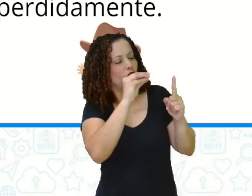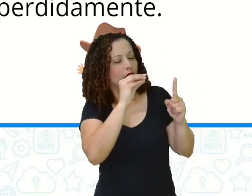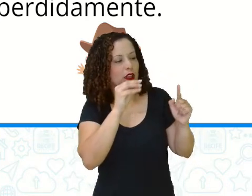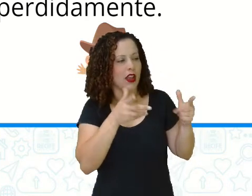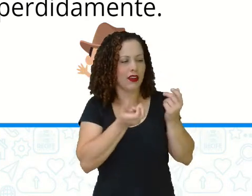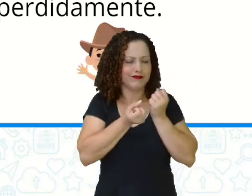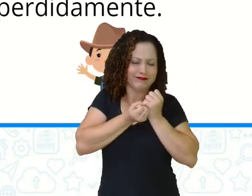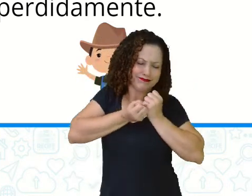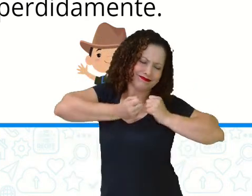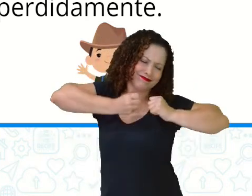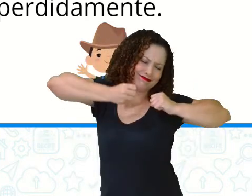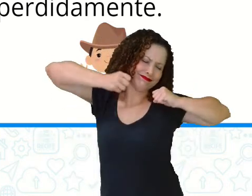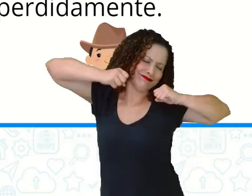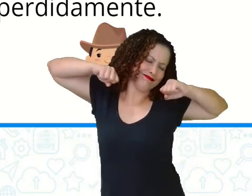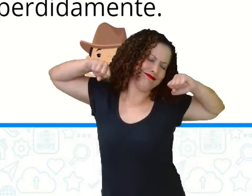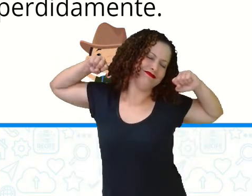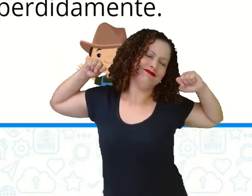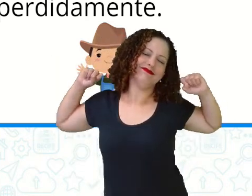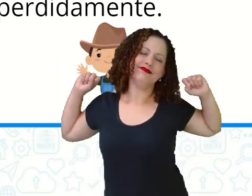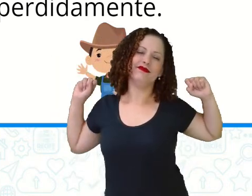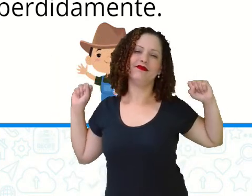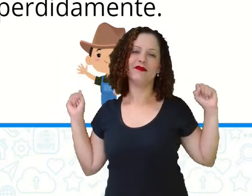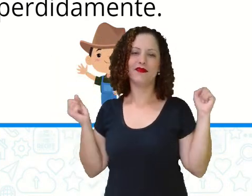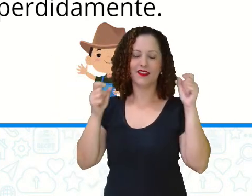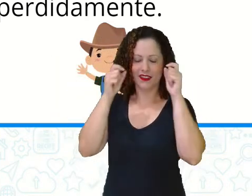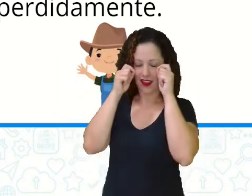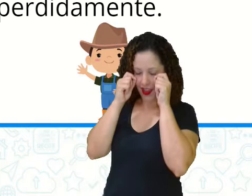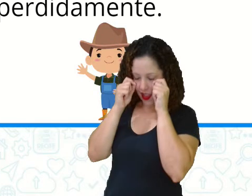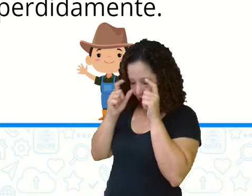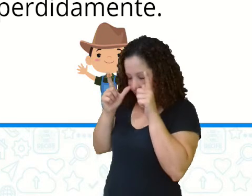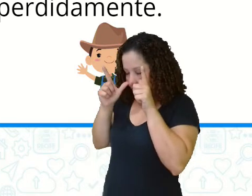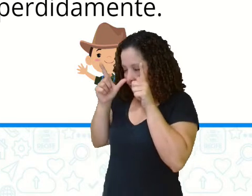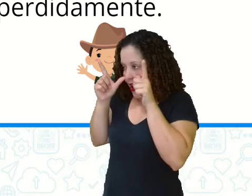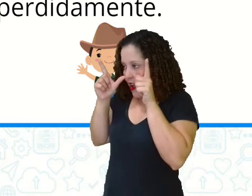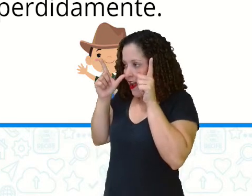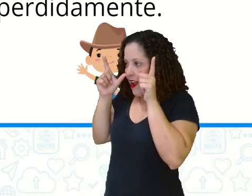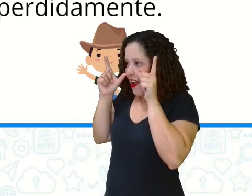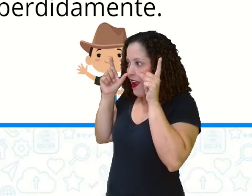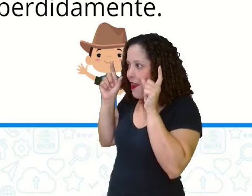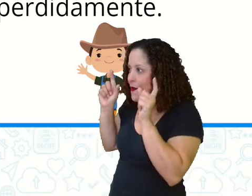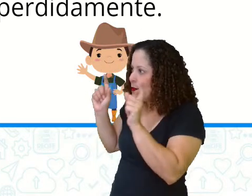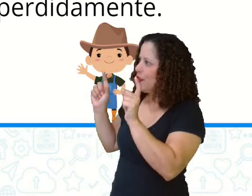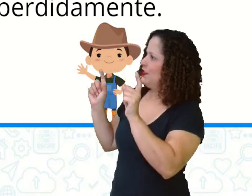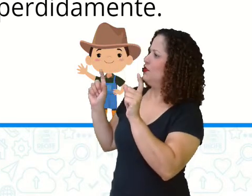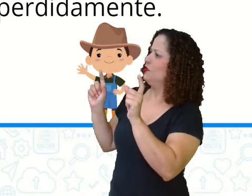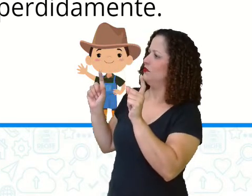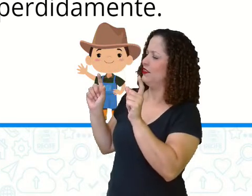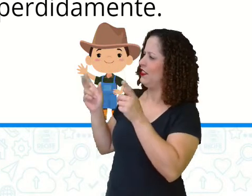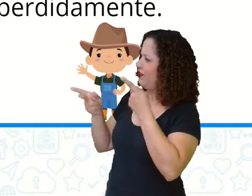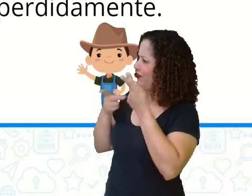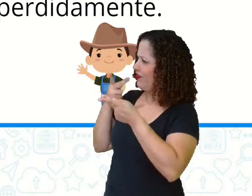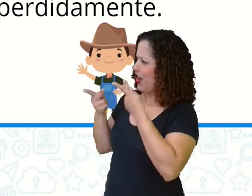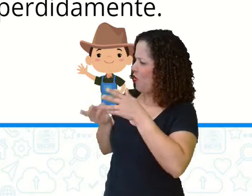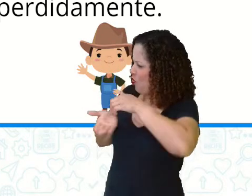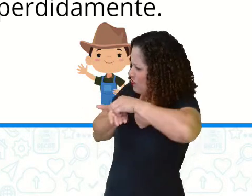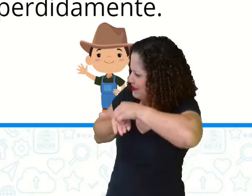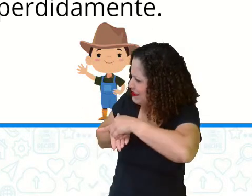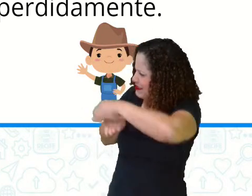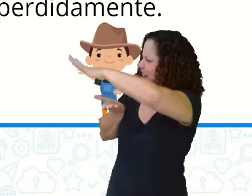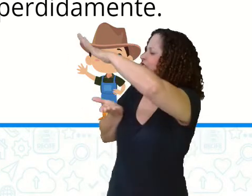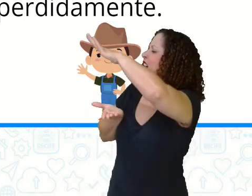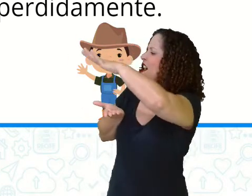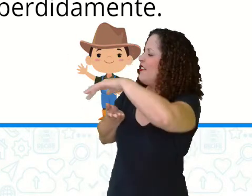espreguiçou, abriu os dois olhos, bem vagarosamente e disse: sai pra lá,